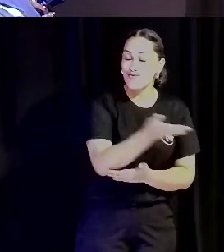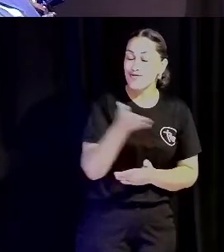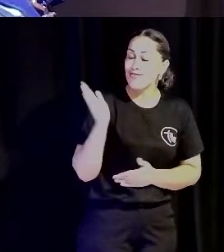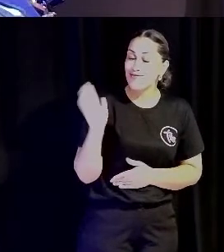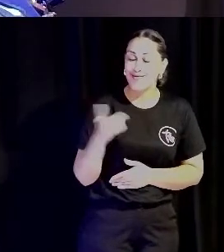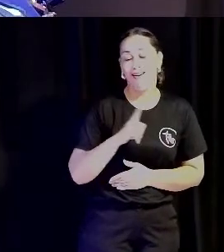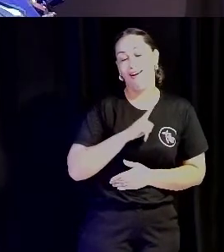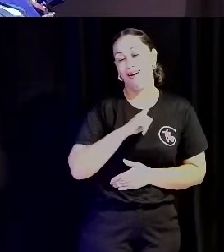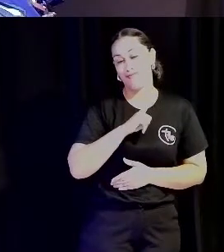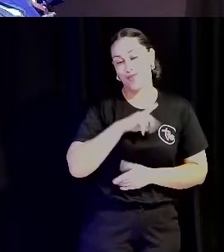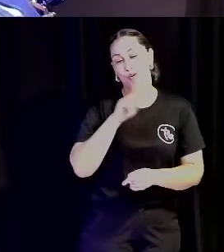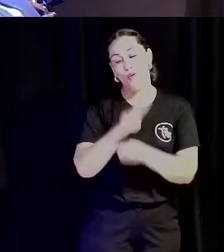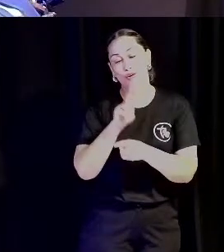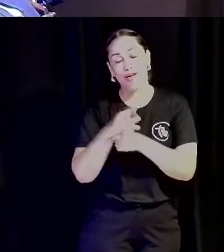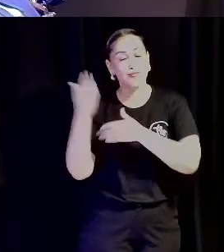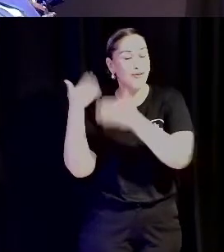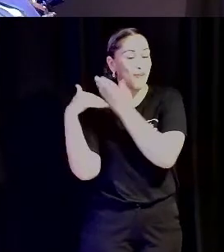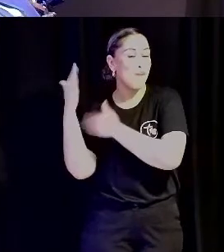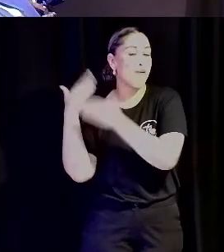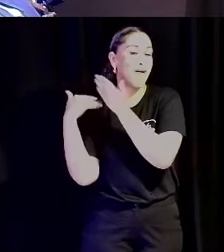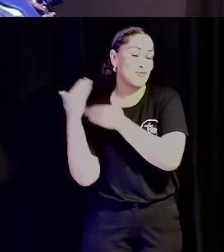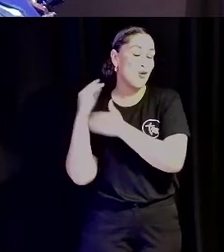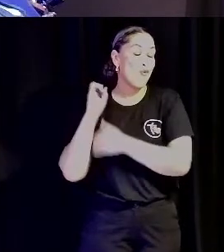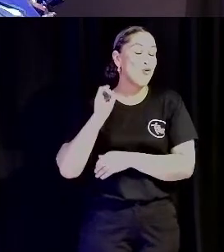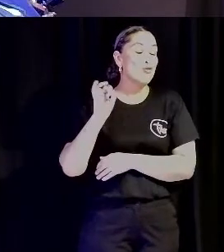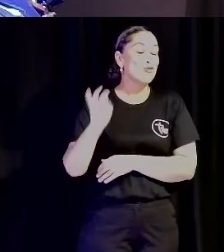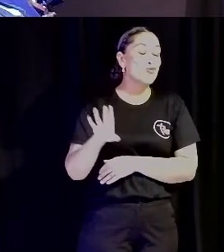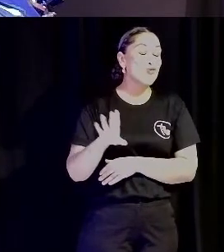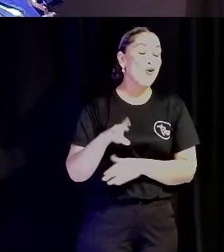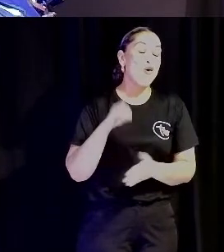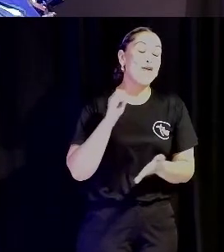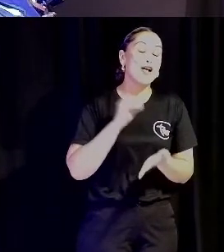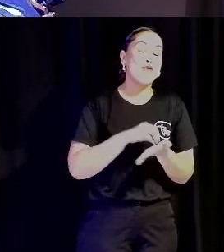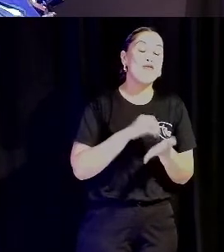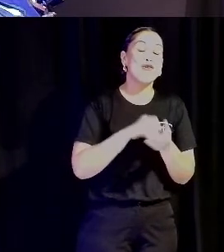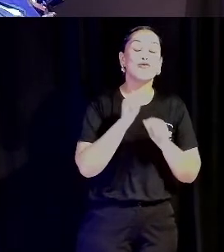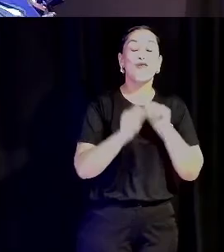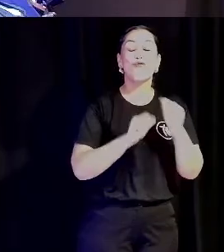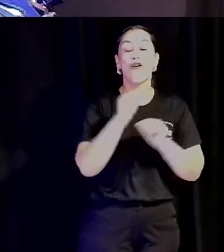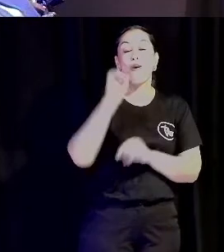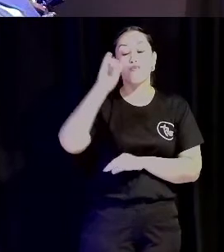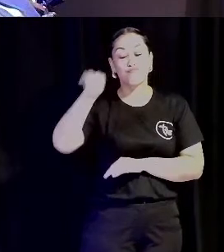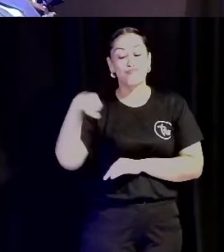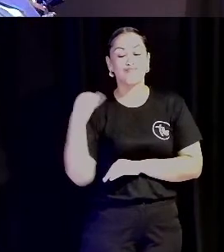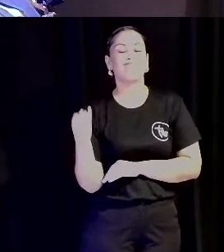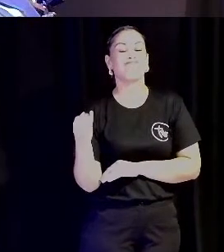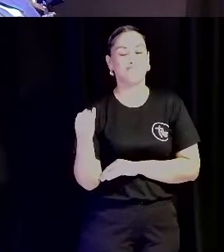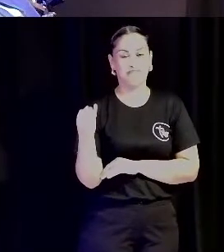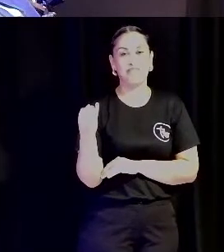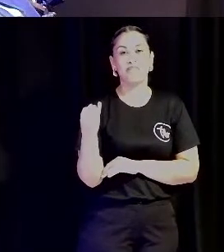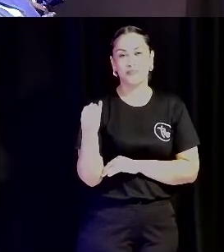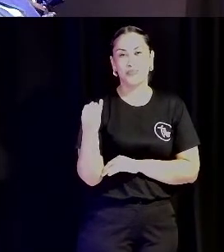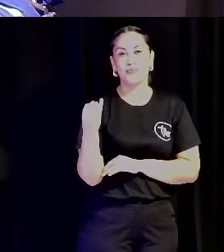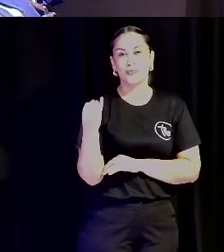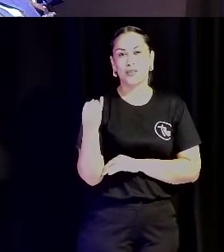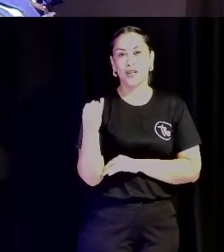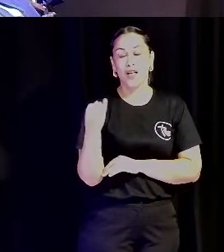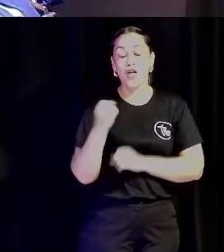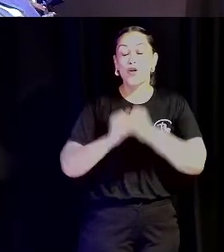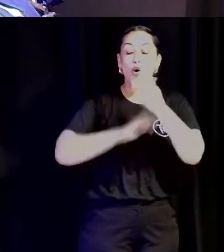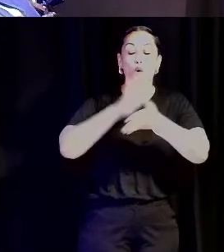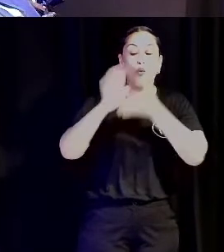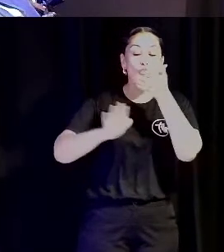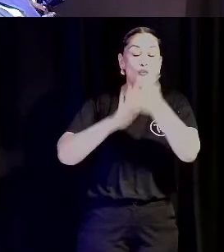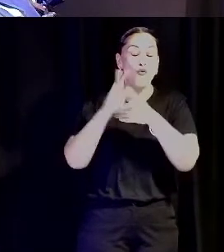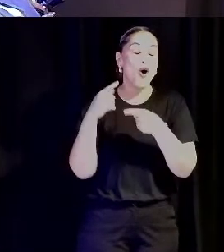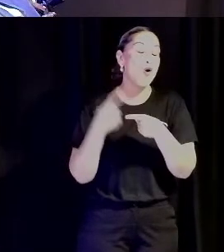esse cuidado antes, só que lhes faltava oportunidade. Digo isso